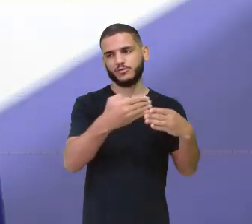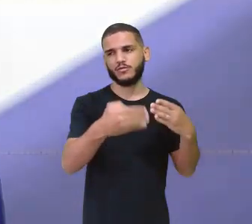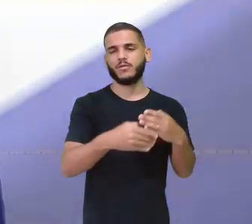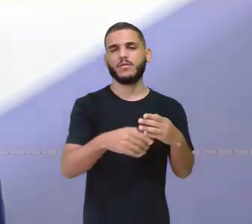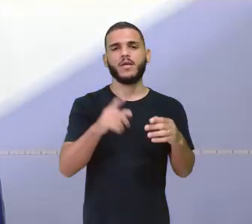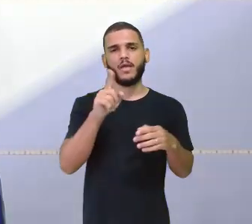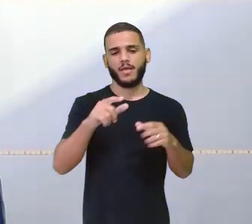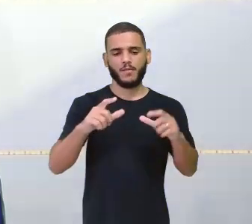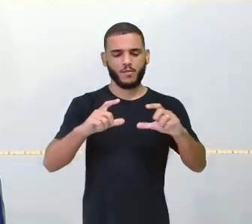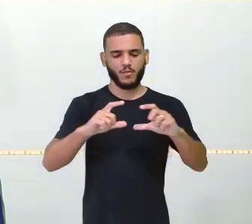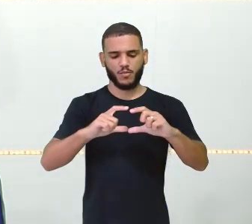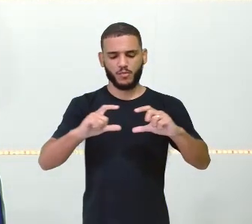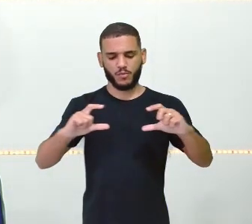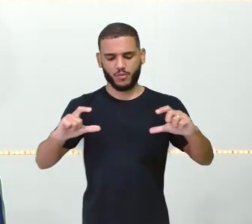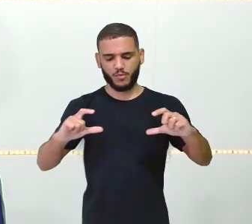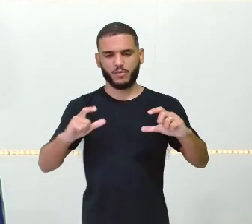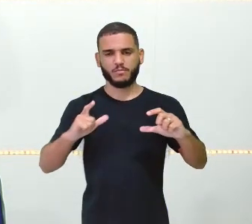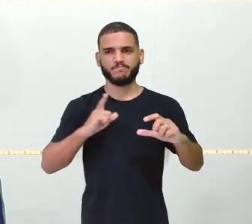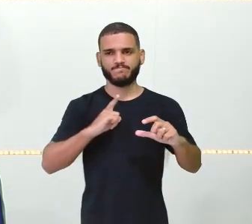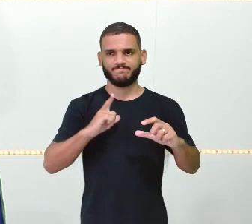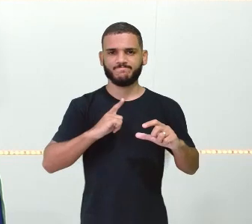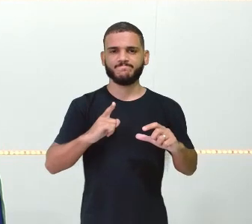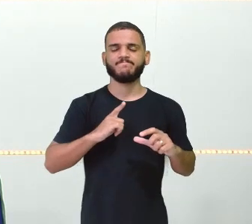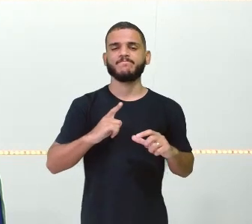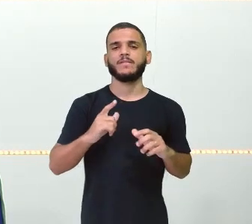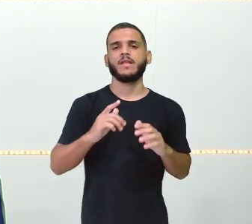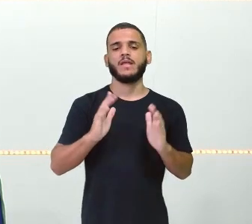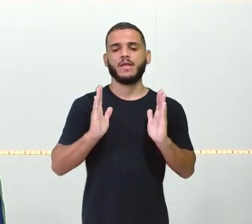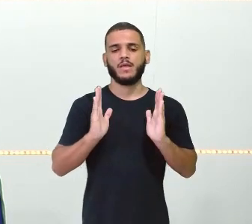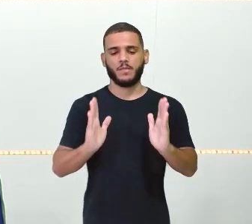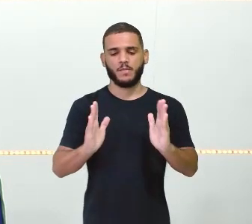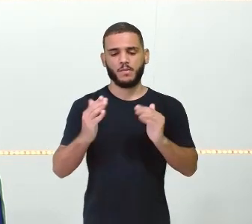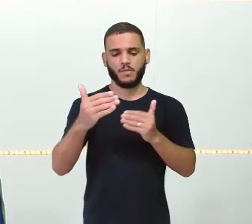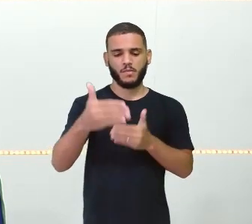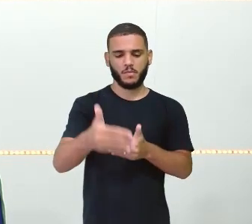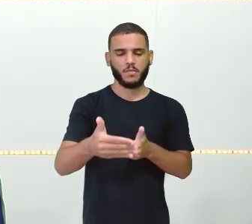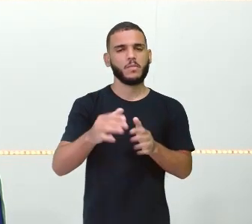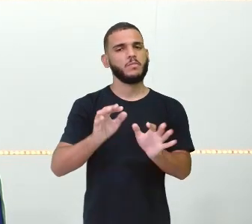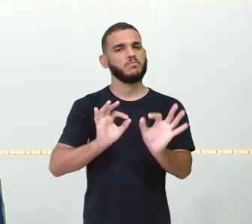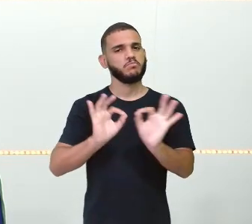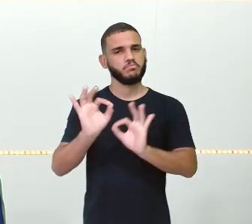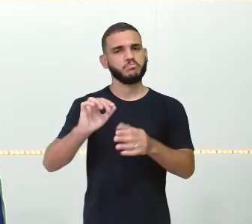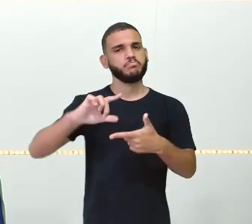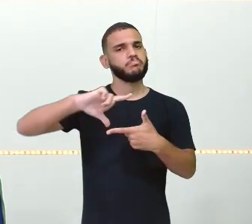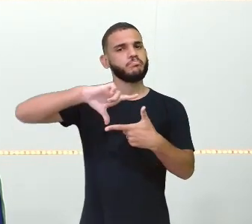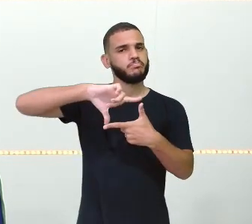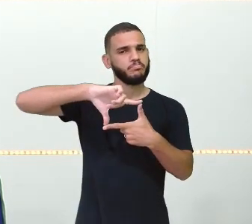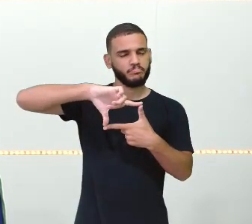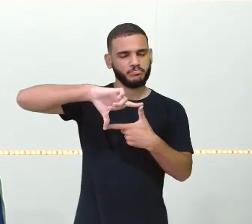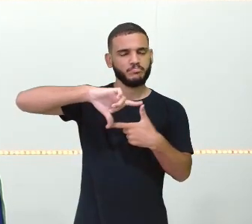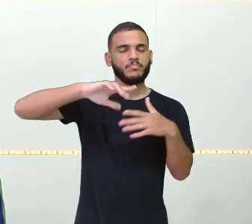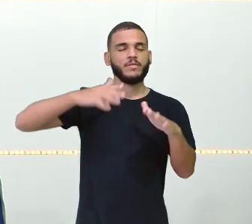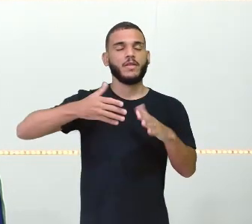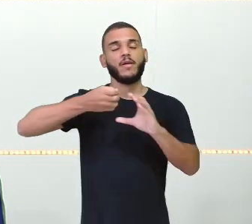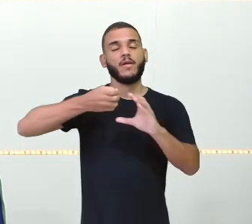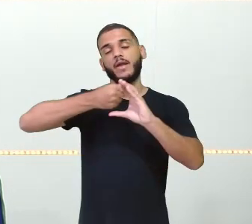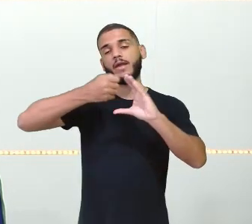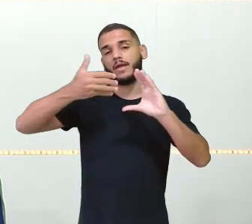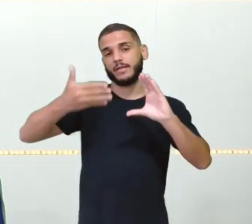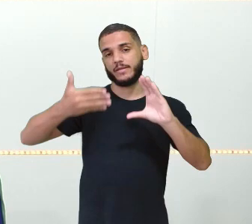Compridinho, estão vendo aí? As faces são retangulares. Então, de acordo com as características